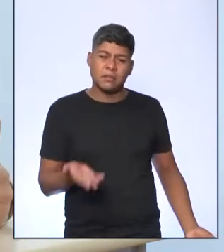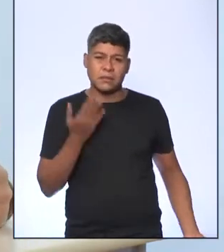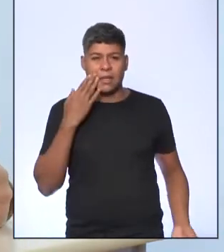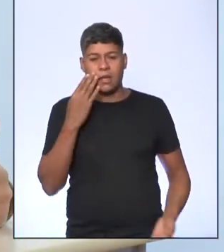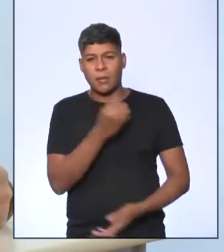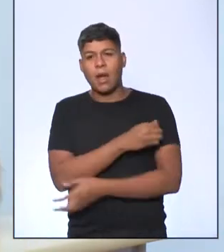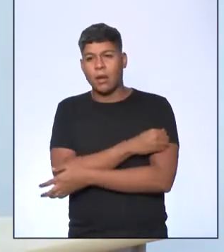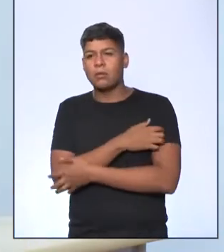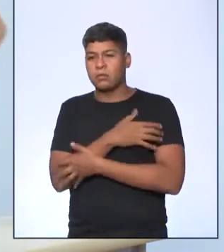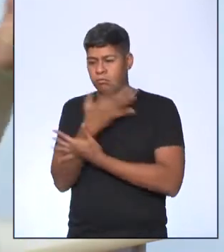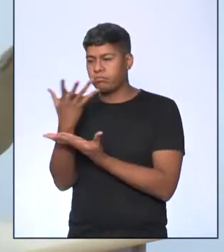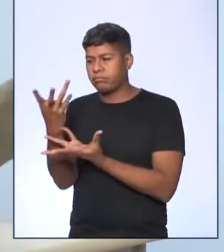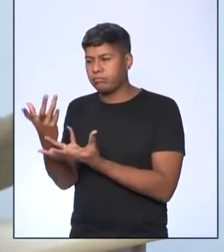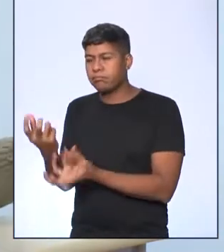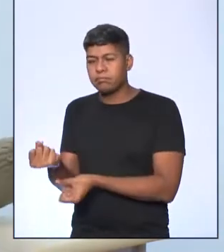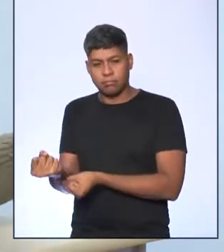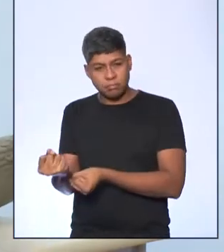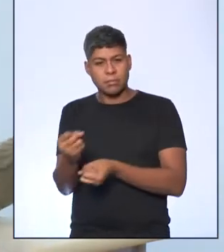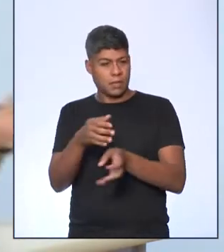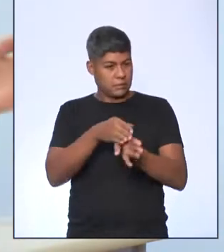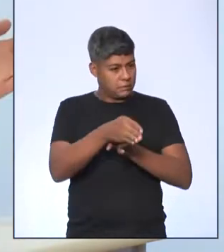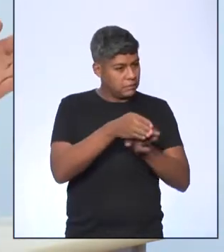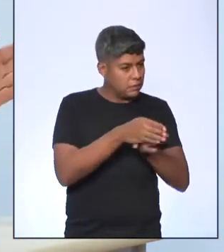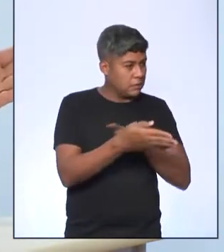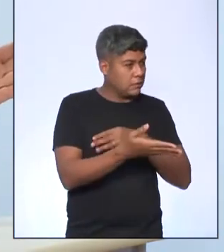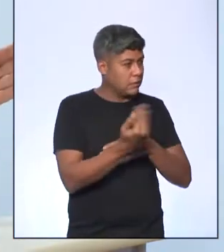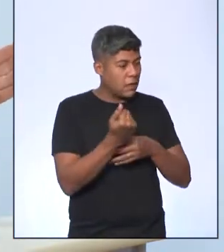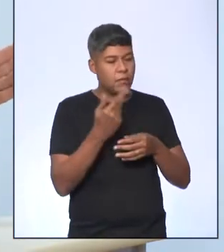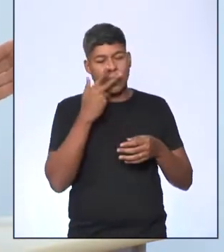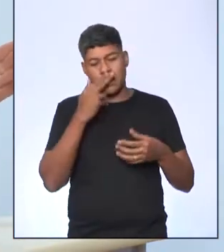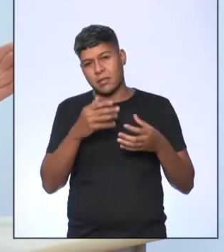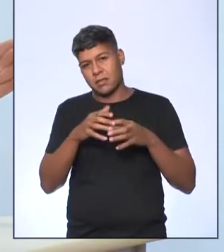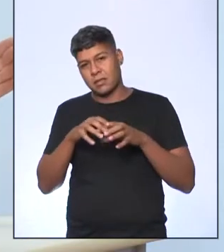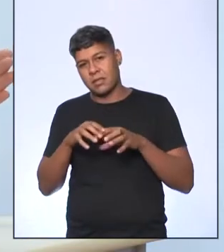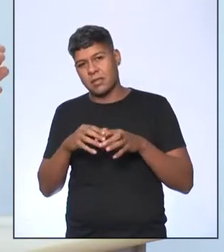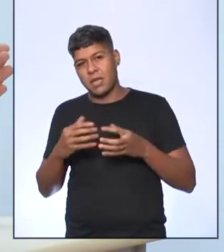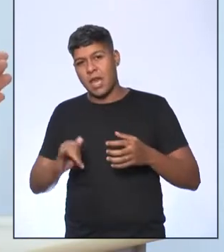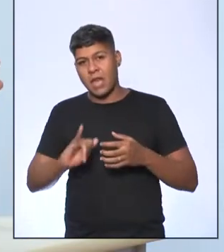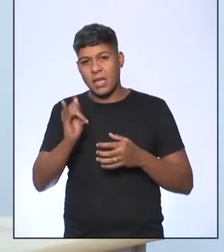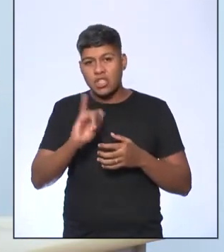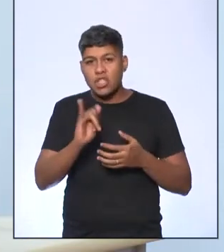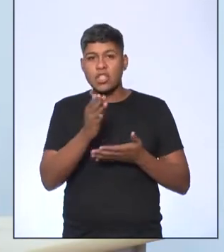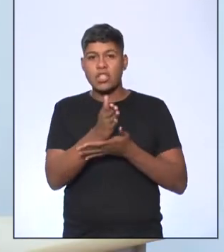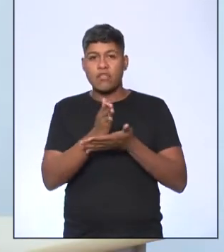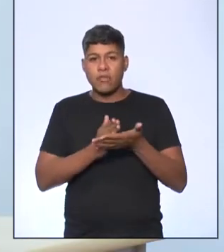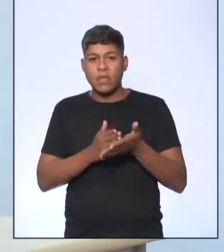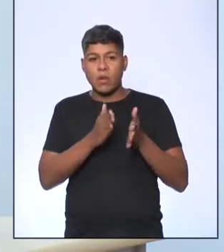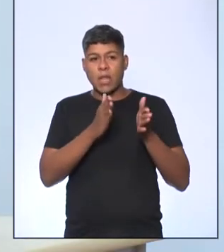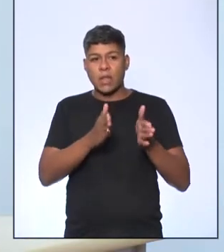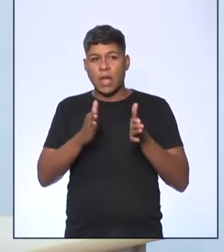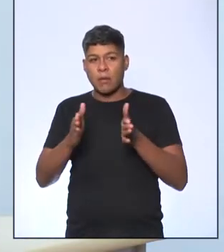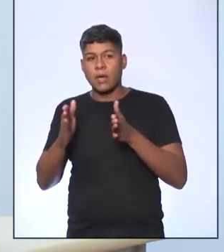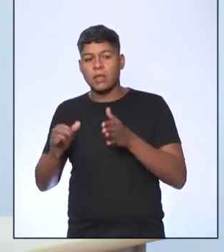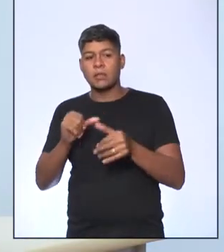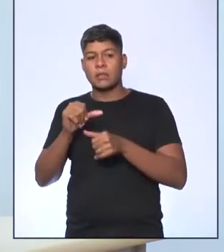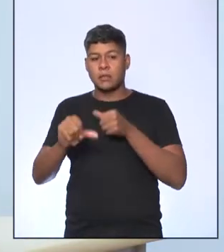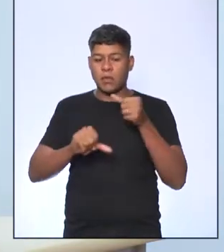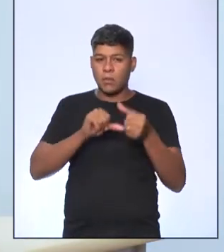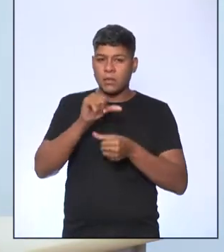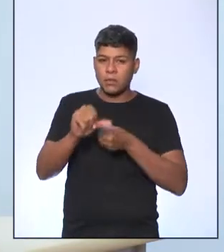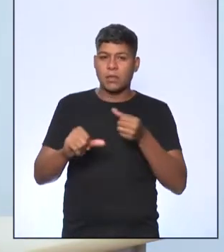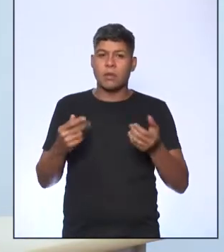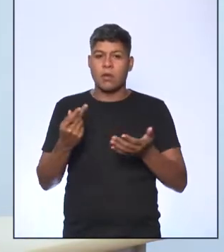esse aluno cede. Daí ele vai e convence o outro colega. Então, ele diminuiu essa energia, dividiu em etapas, e essa transformação